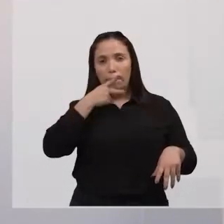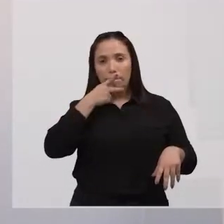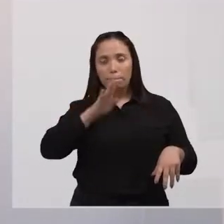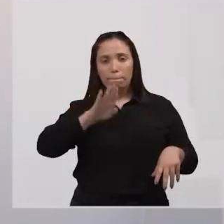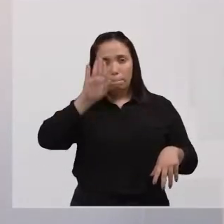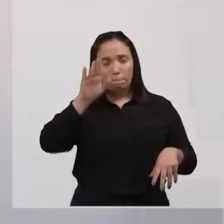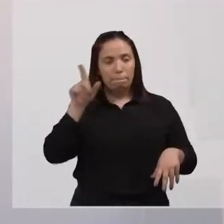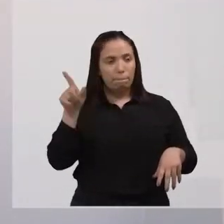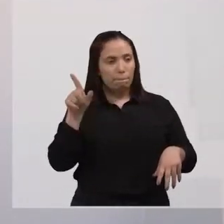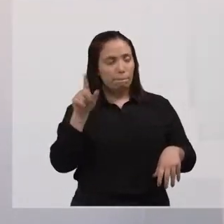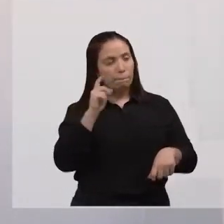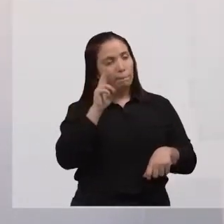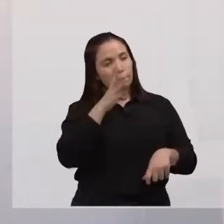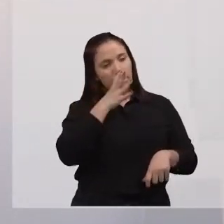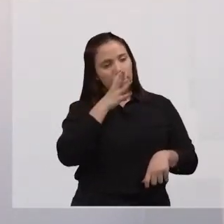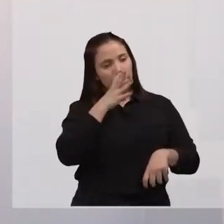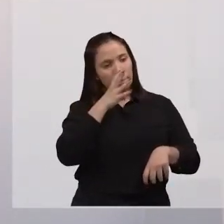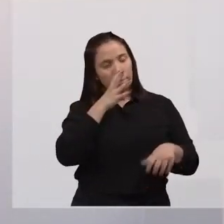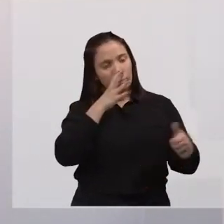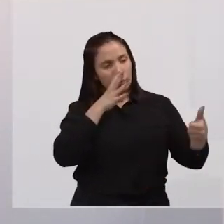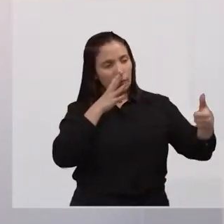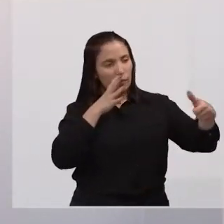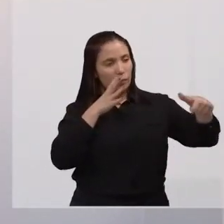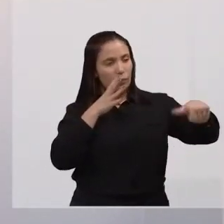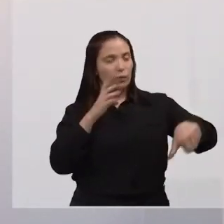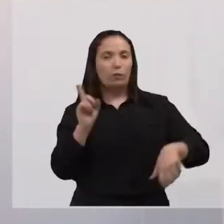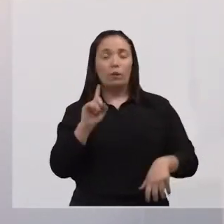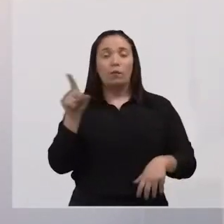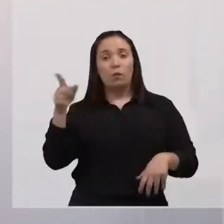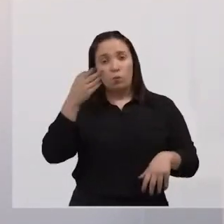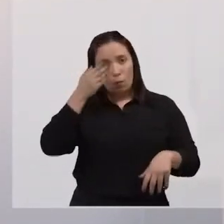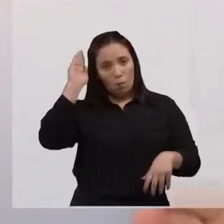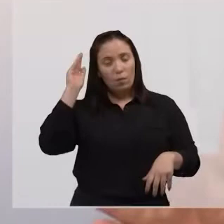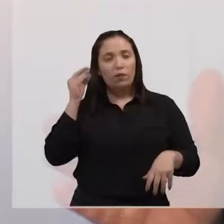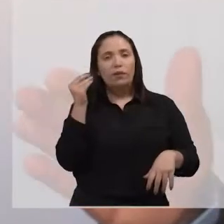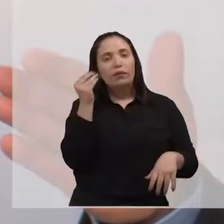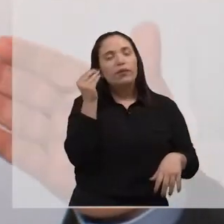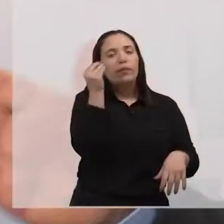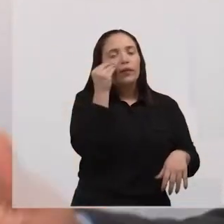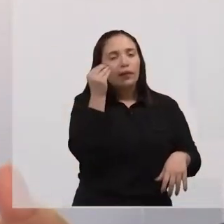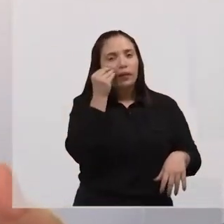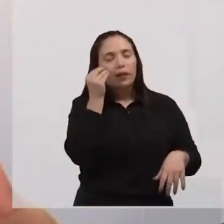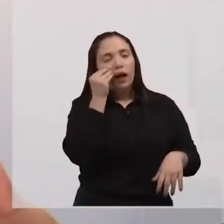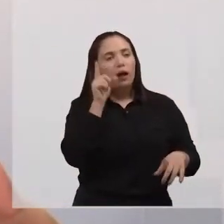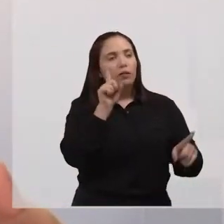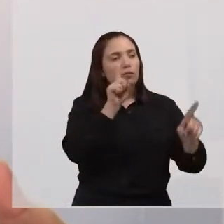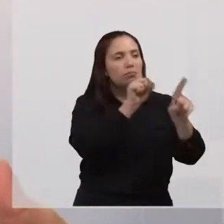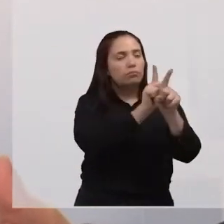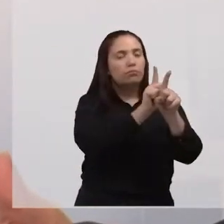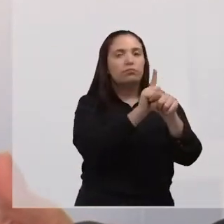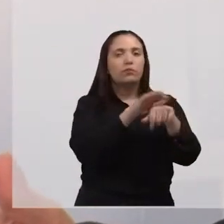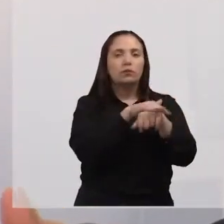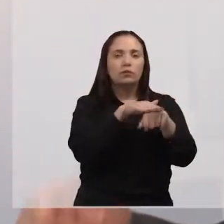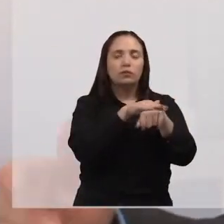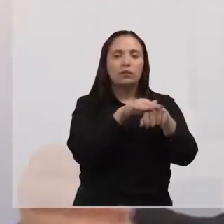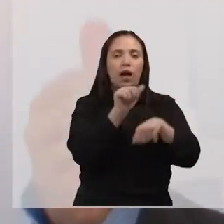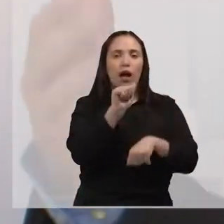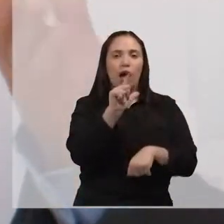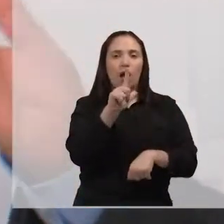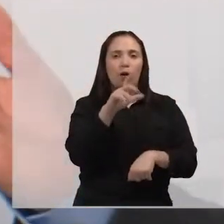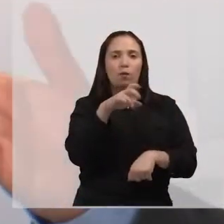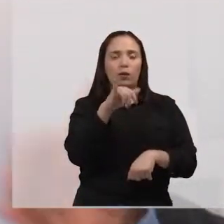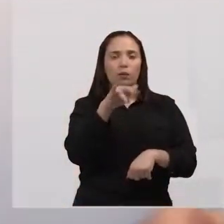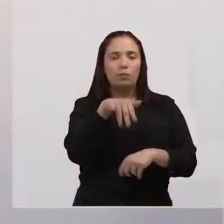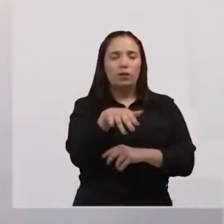naufragar. No caso, na época, era Ulisses Guimarães. Michel Temer vai tentar se aproximar de Geraldo Alckmin. Eu acho que vai